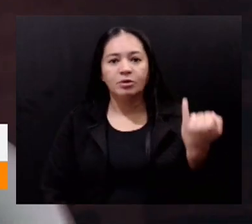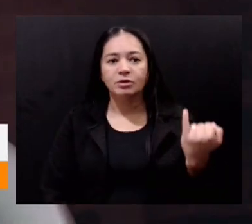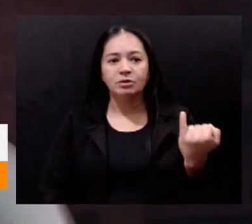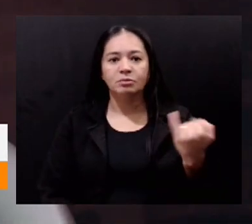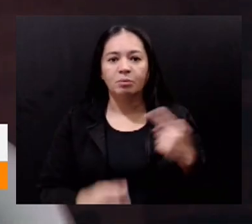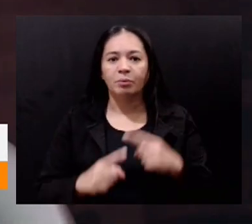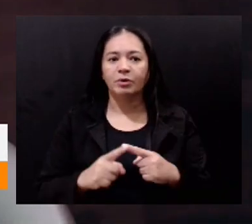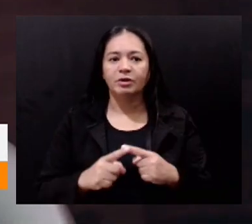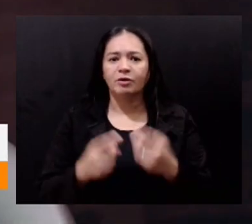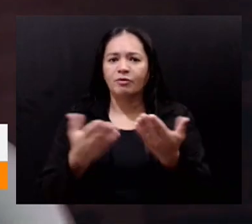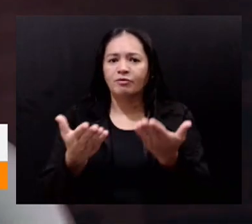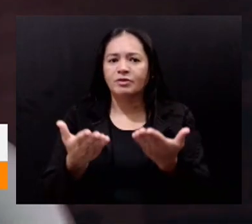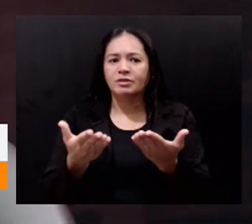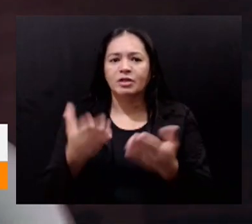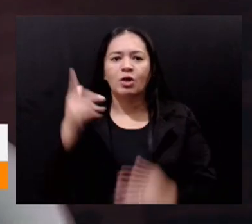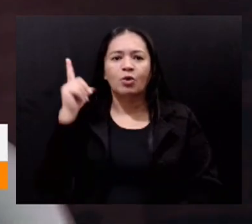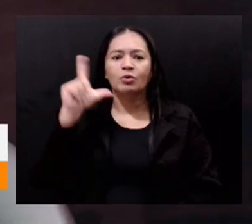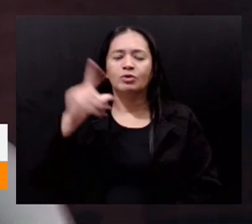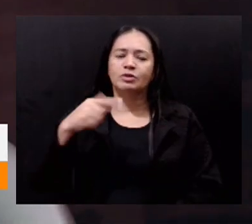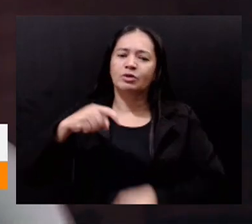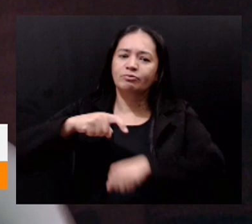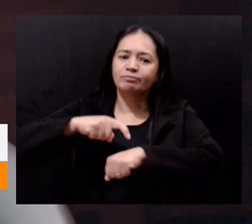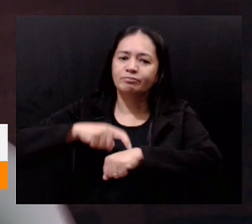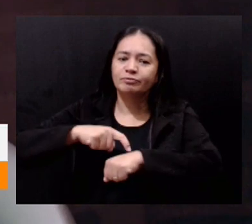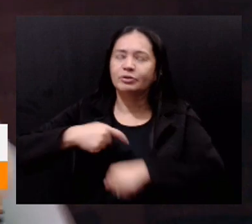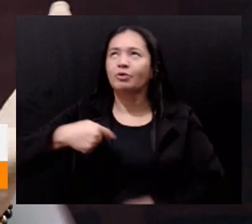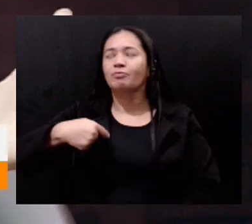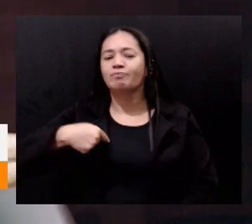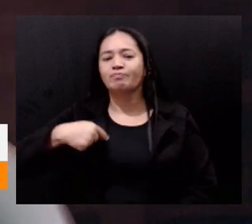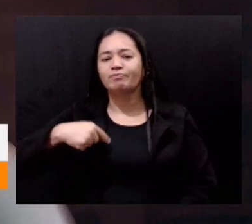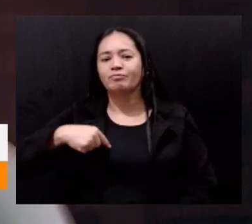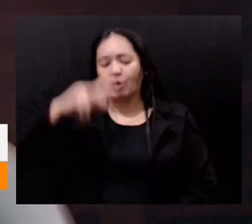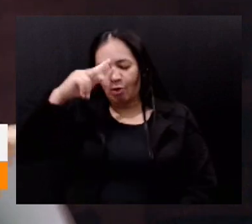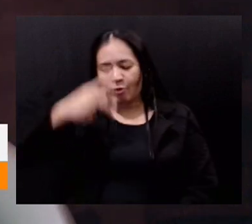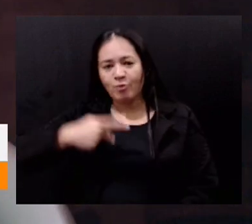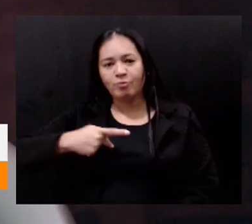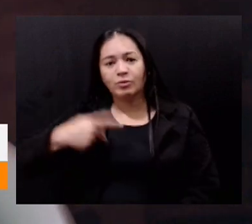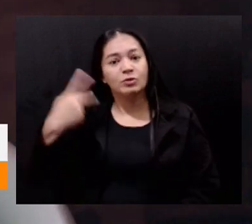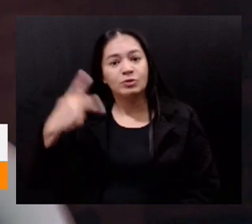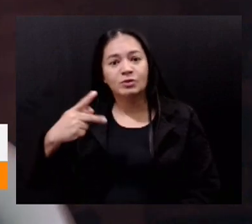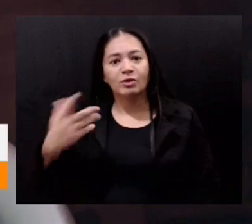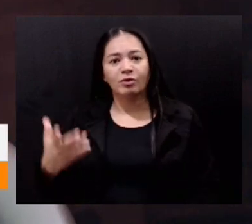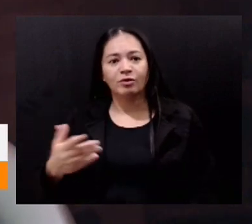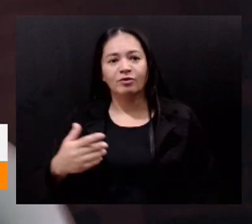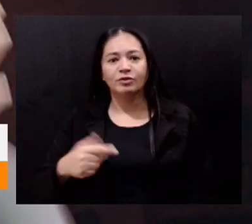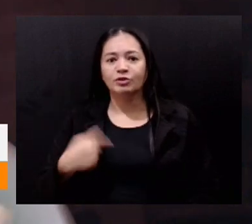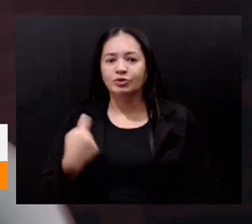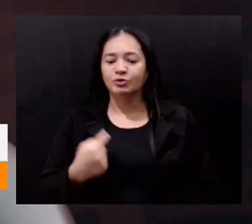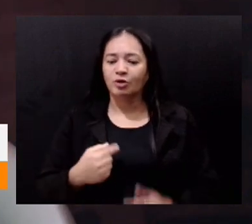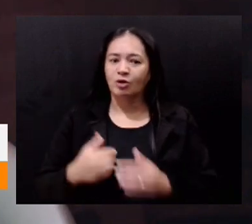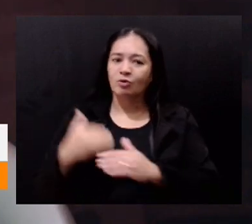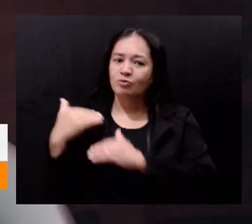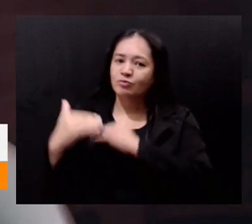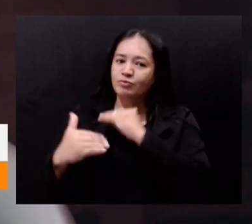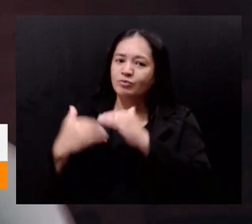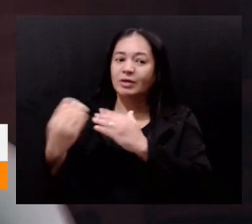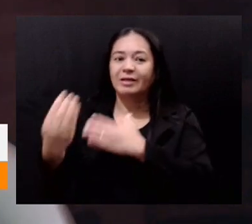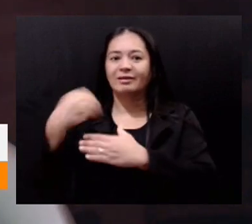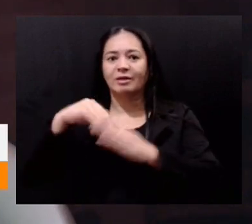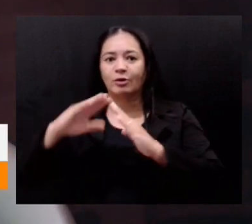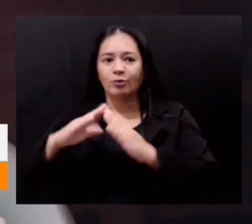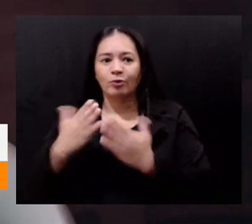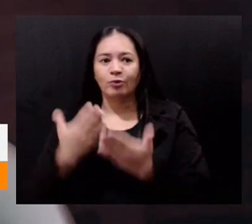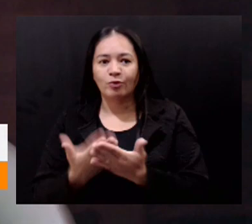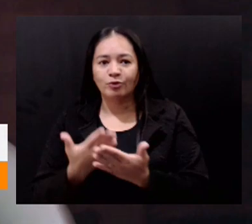seu momento, o seu eu, é também um eu seu. A Uhum. gente cresce dentro da escola, nos nossos momentos de infância,